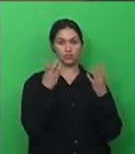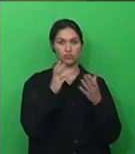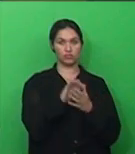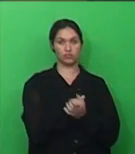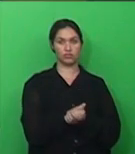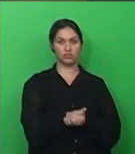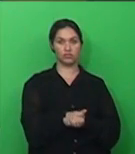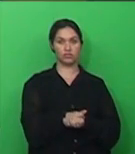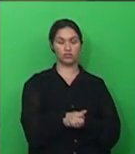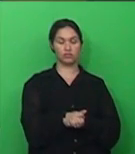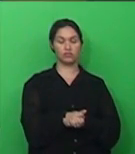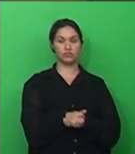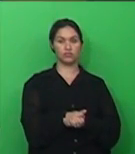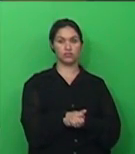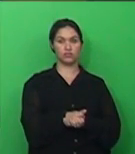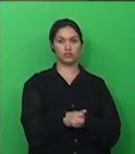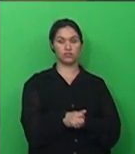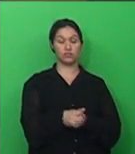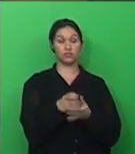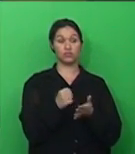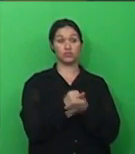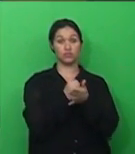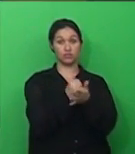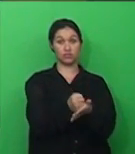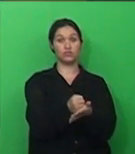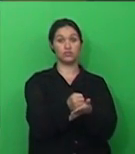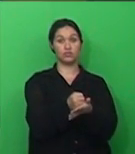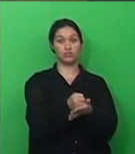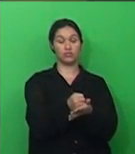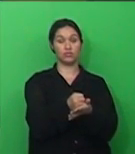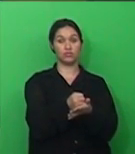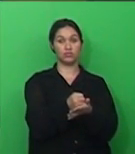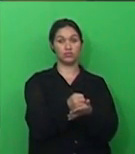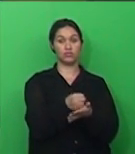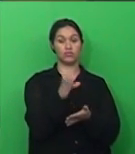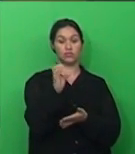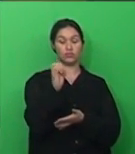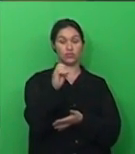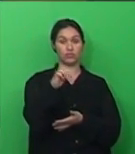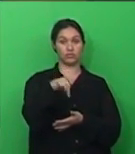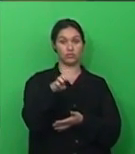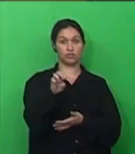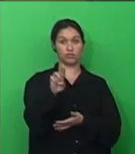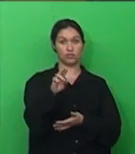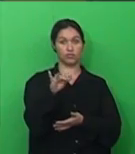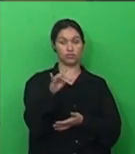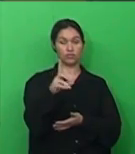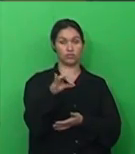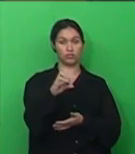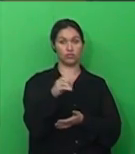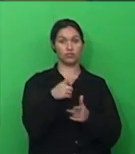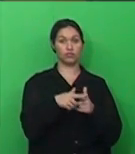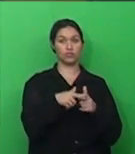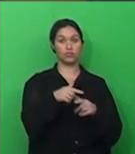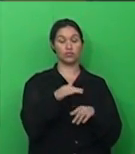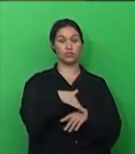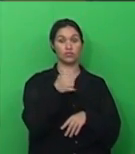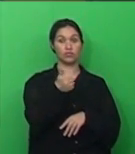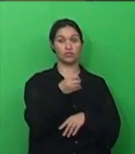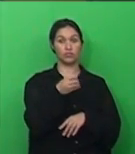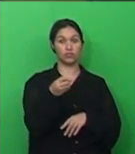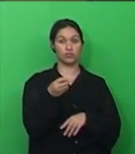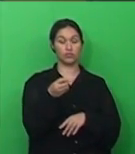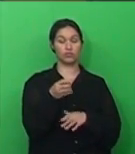próprio comércio local, porque os atores, são mais de 100 atores, artistas que estiveram na cidade, que